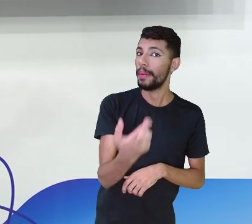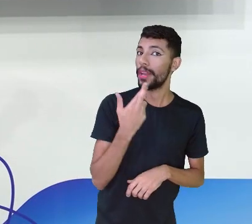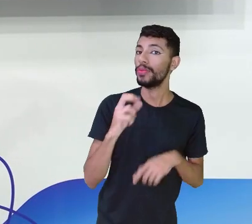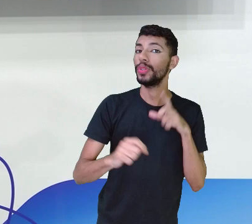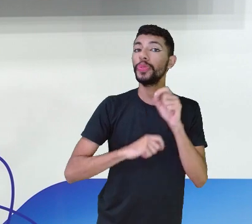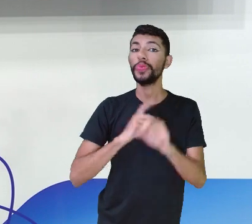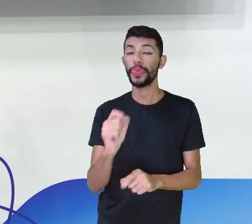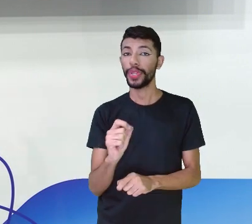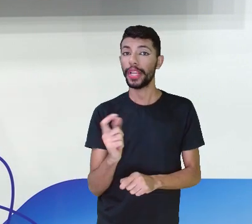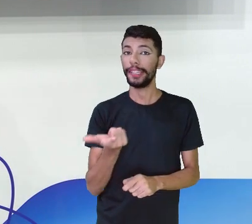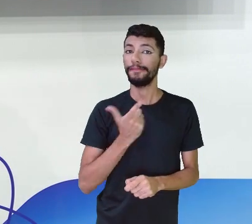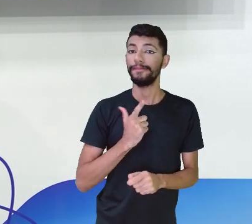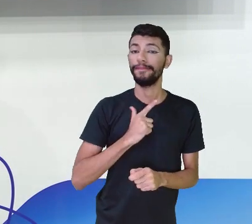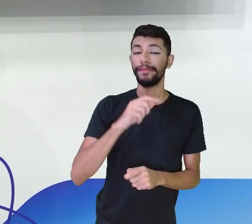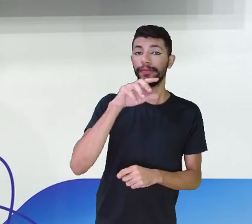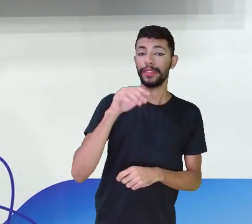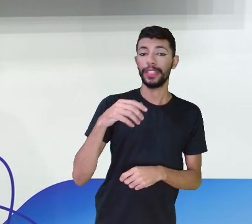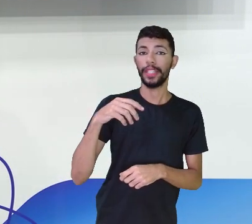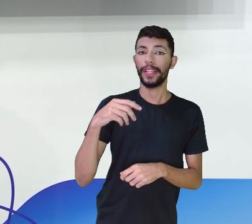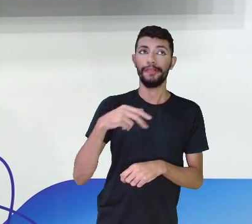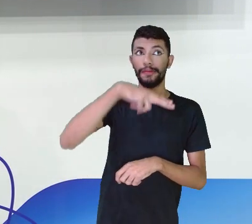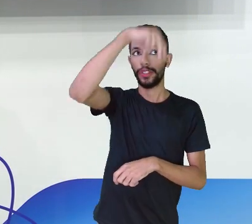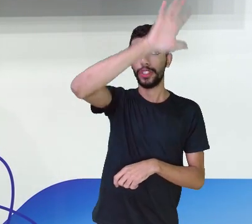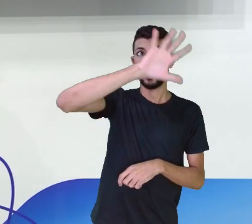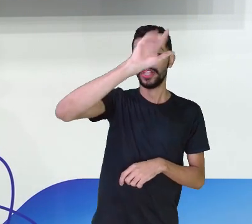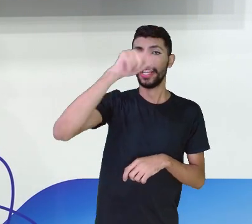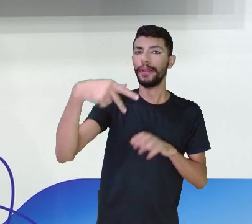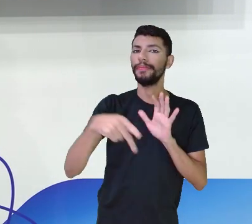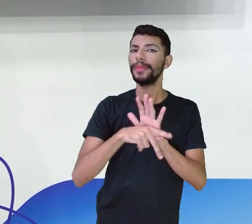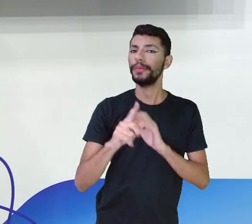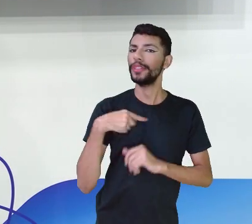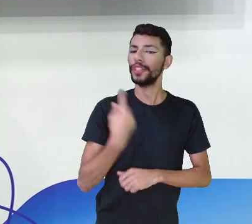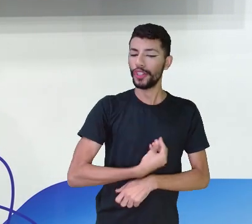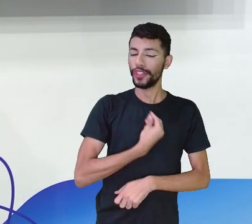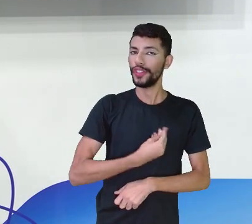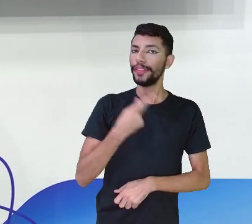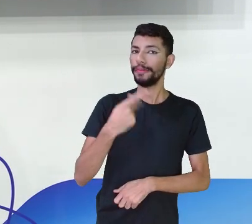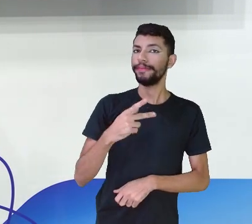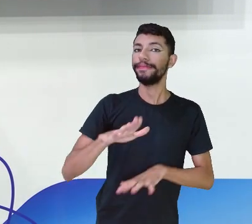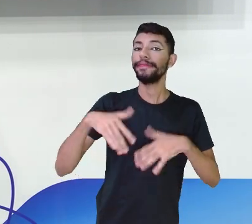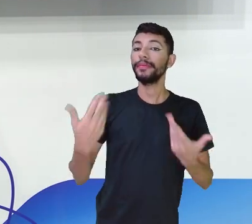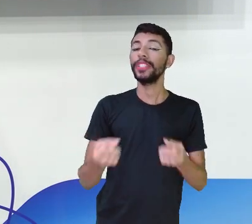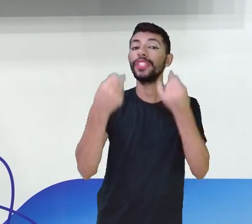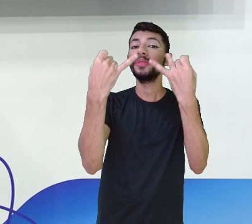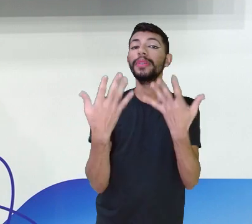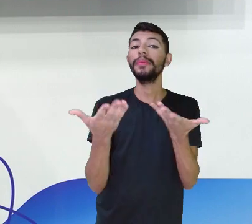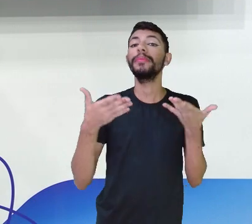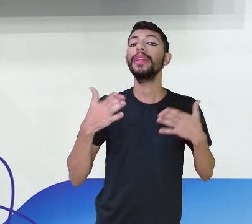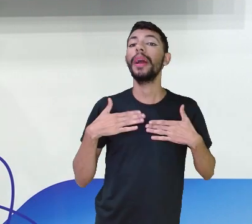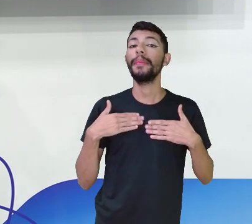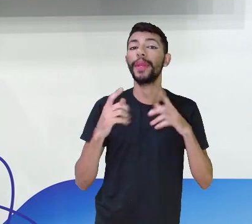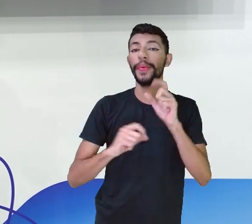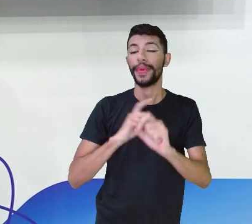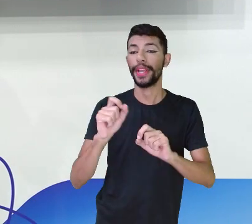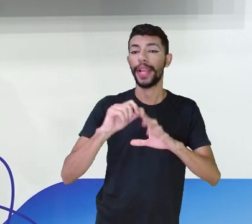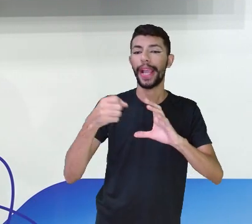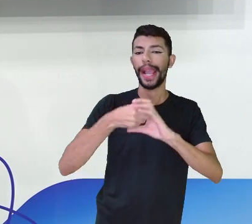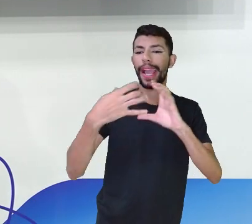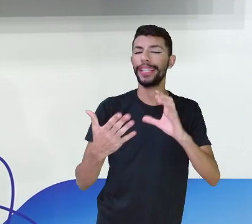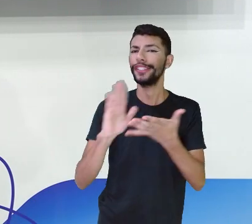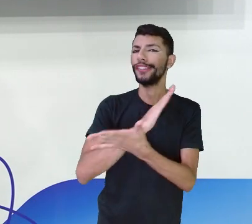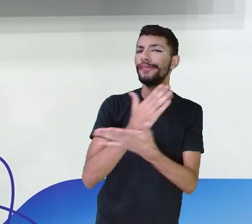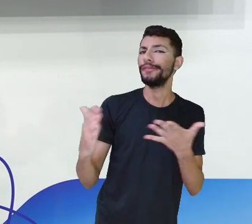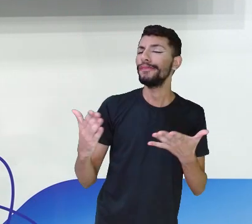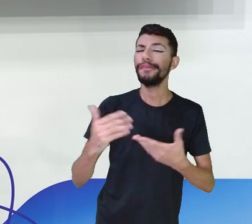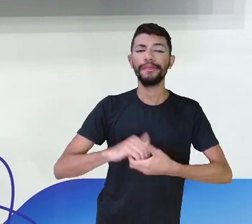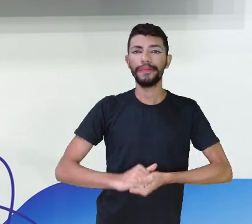responderam que a região que a gente faz parte é a região Nordeste. Então, diz para mim aí alguma característica da